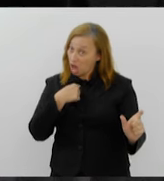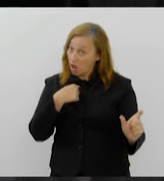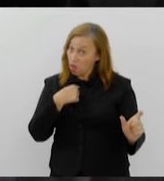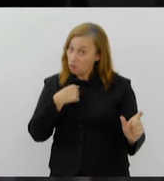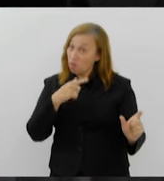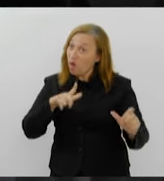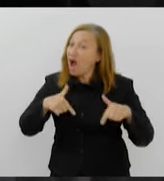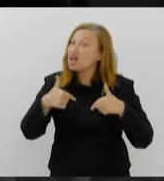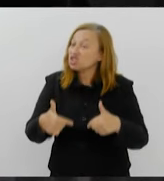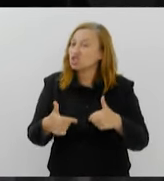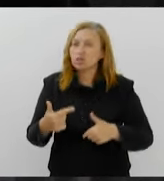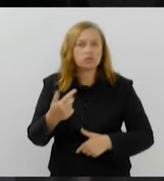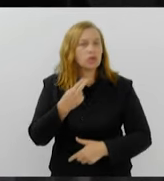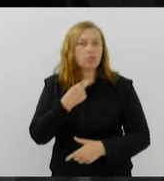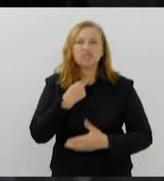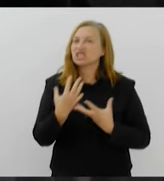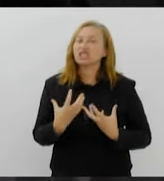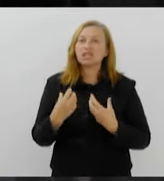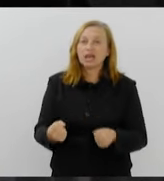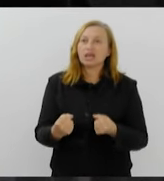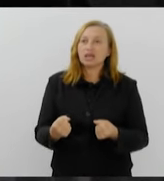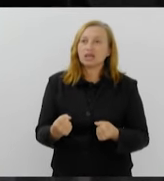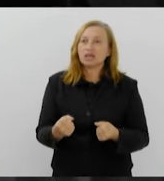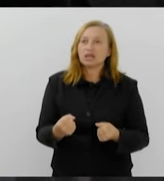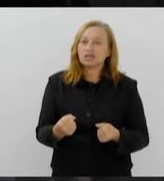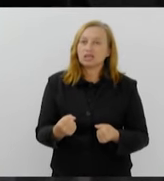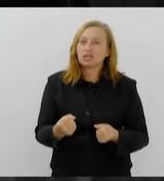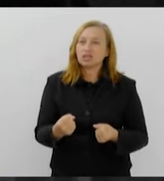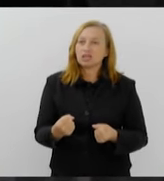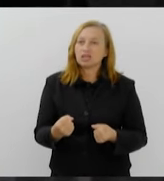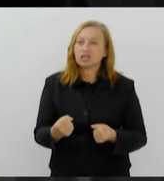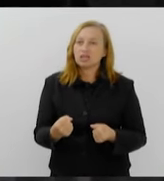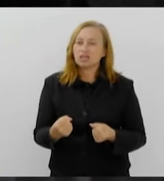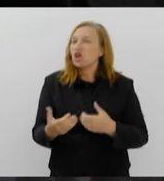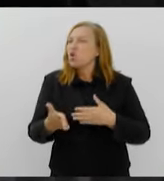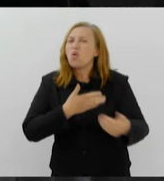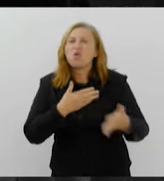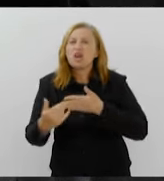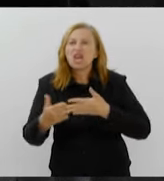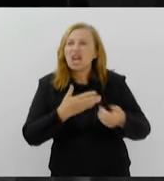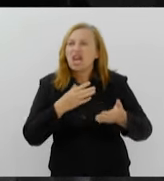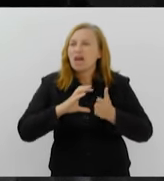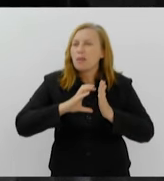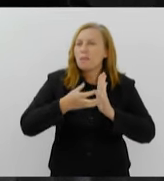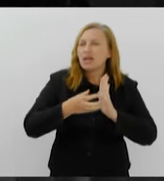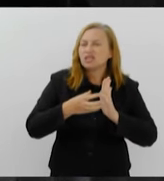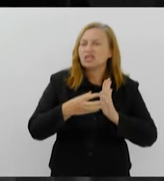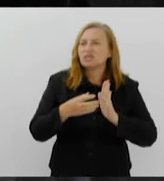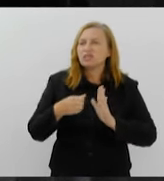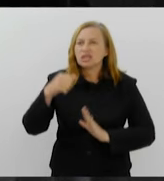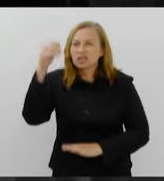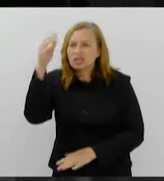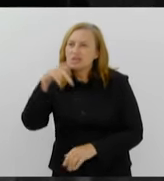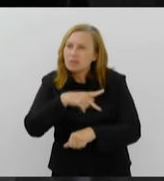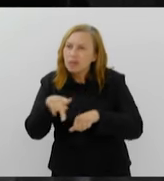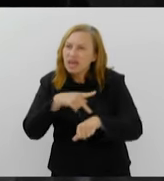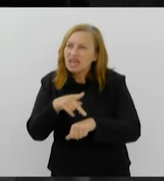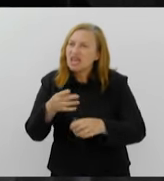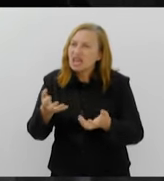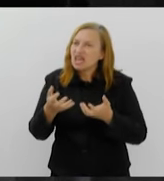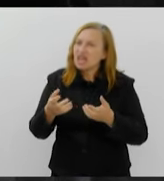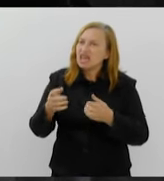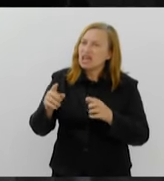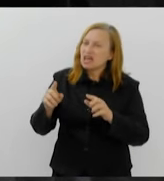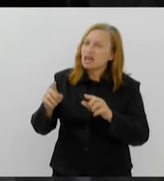instâncias porque eu não posso aceitar que dirigentes nacionais de qualquer partido ou qualquer cidadão desse país possa querer me imputar uma